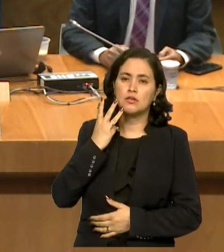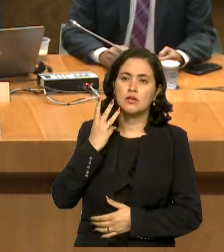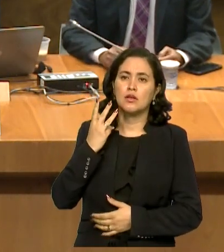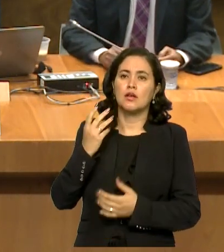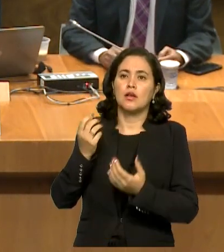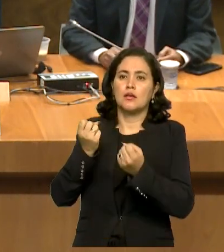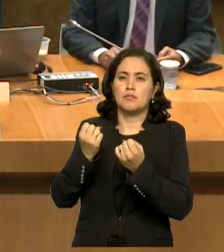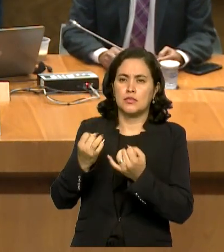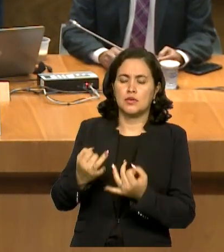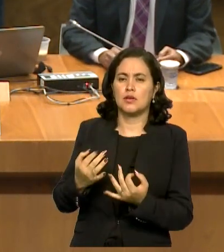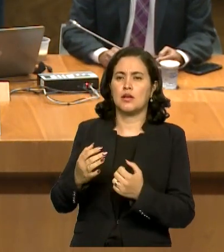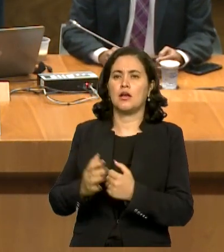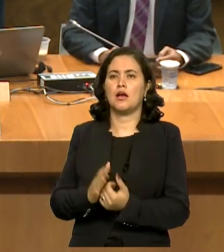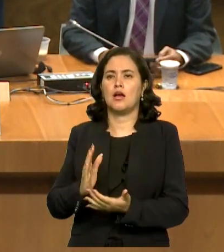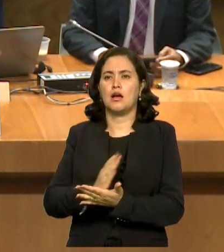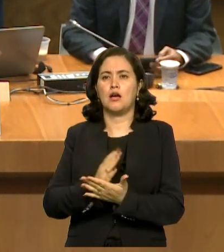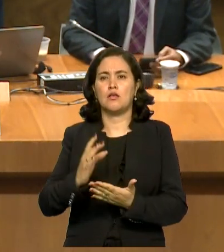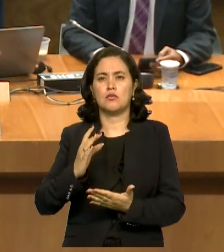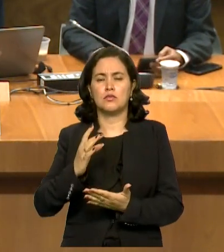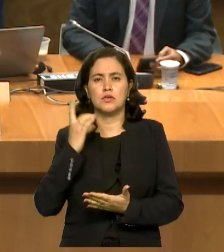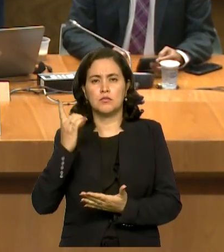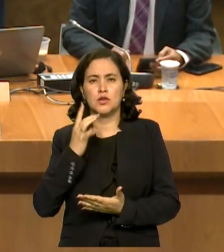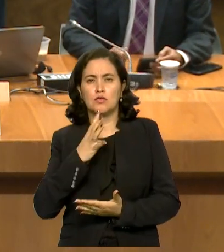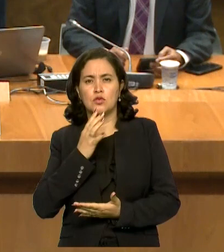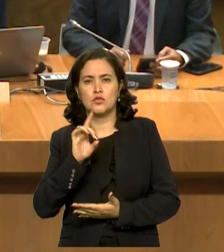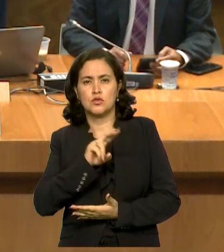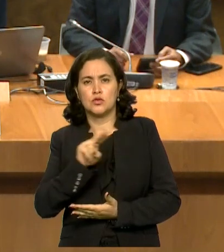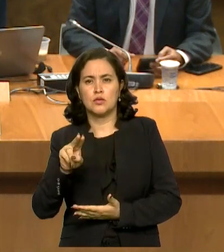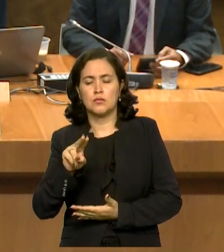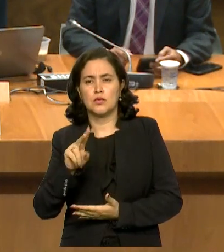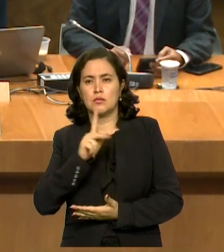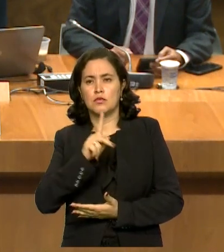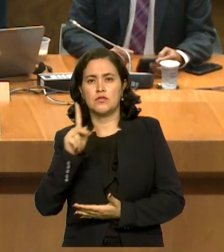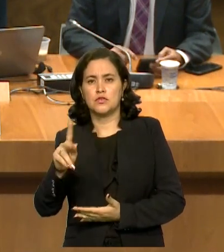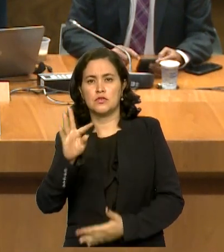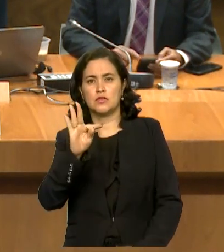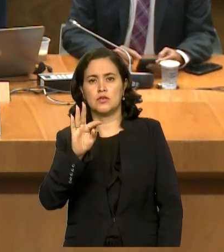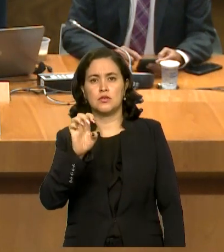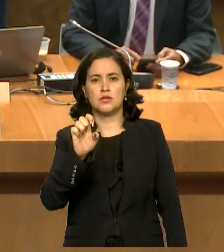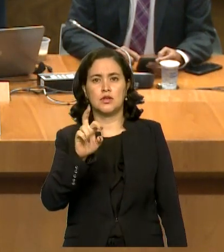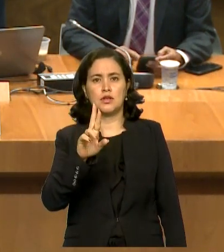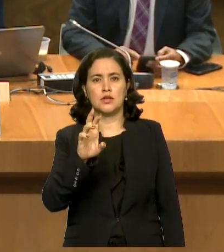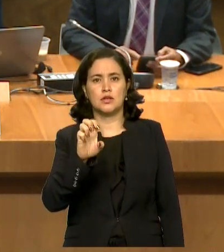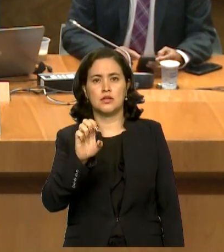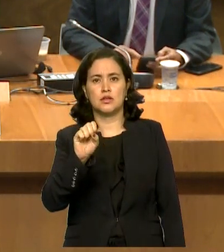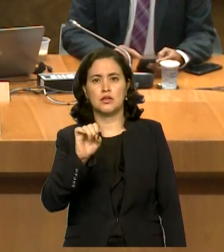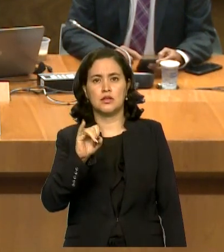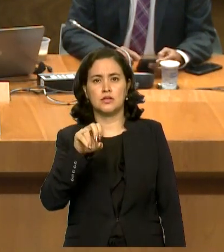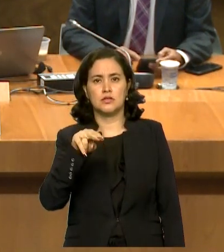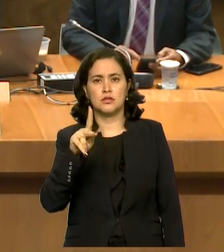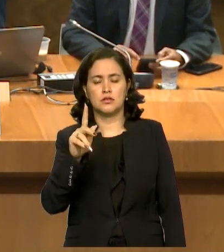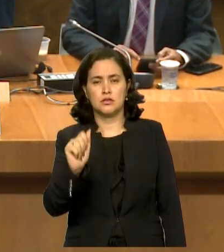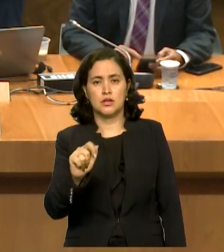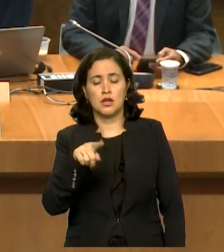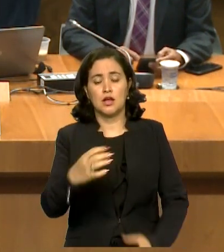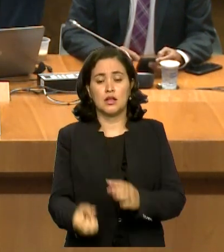podem não conhecer só pelo nome. A professora Terezinha é fundadora da Faculdade Flores. E aí